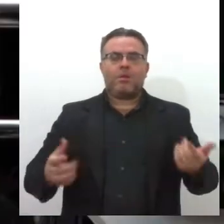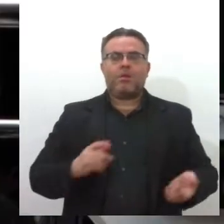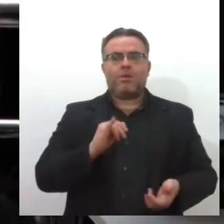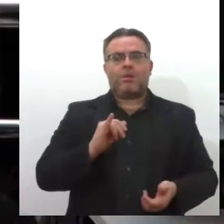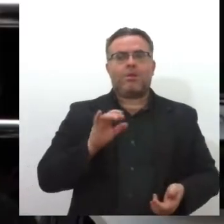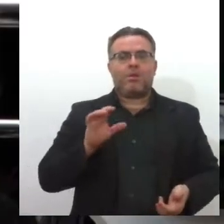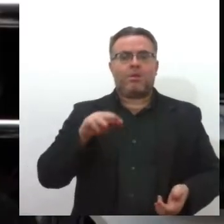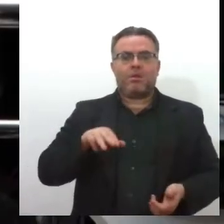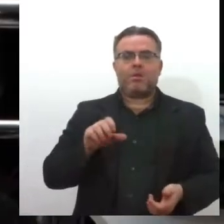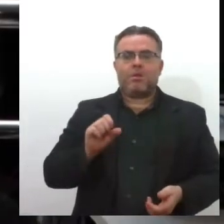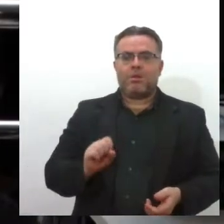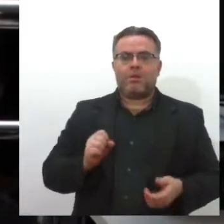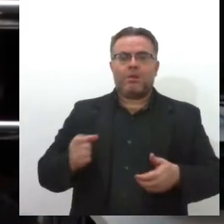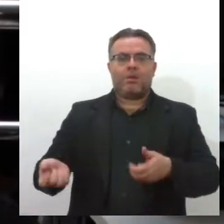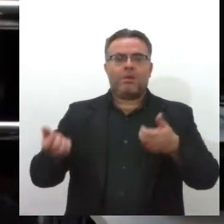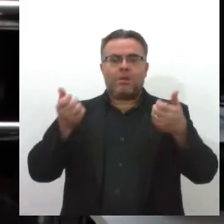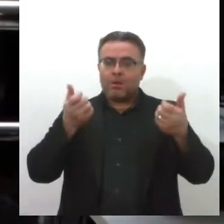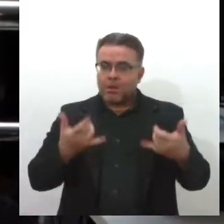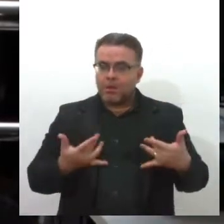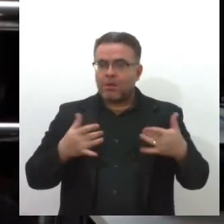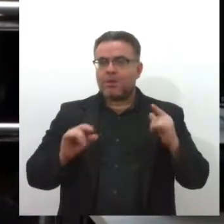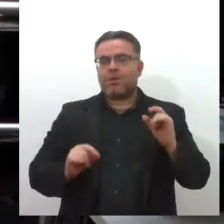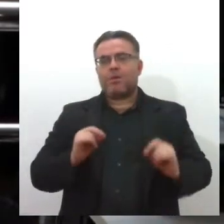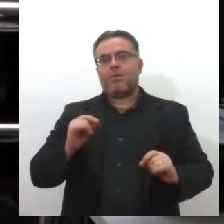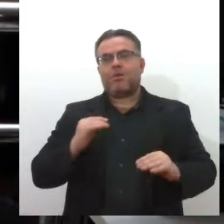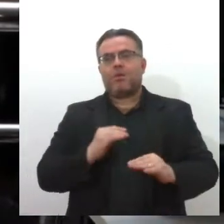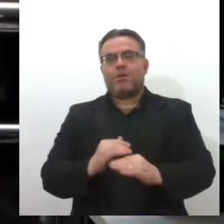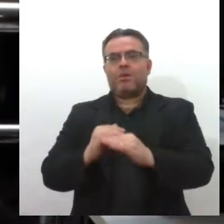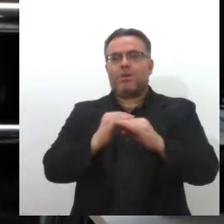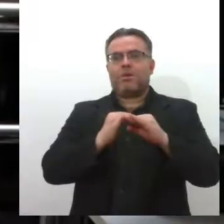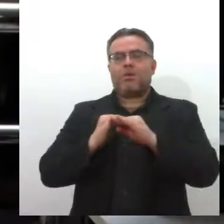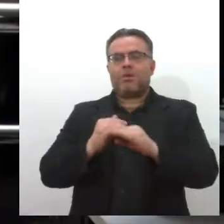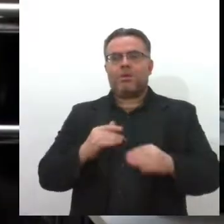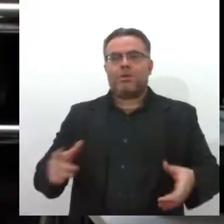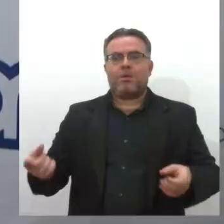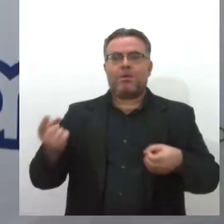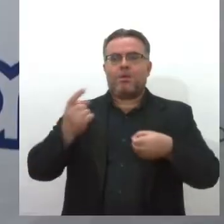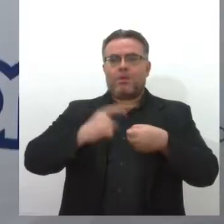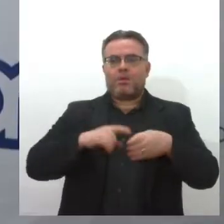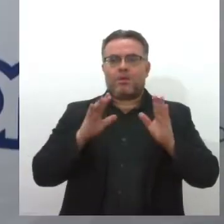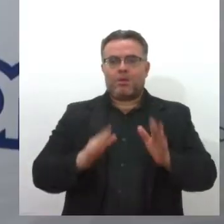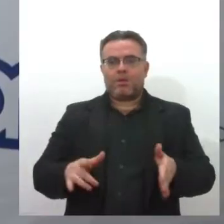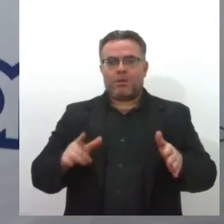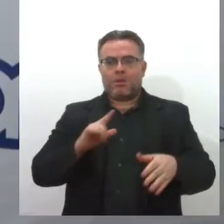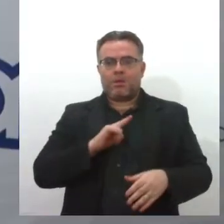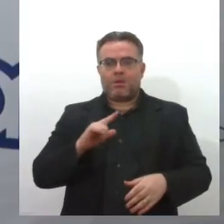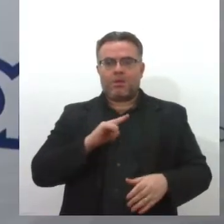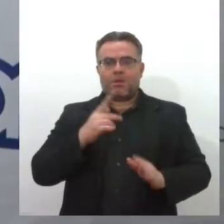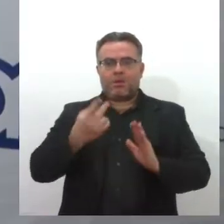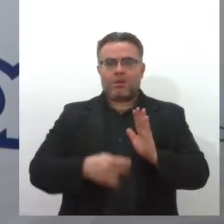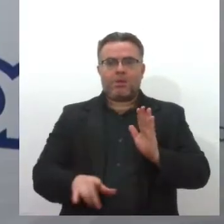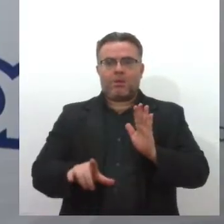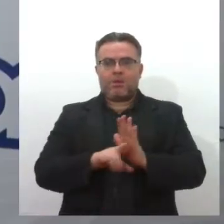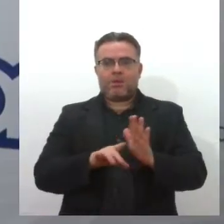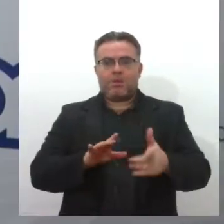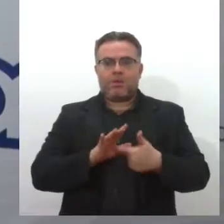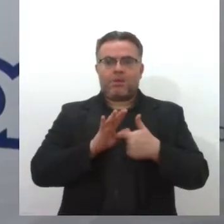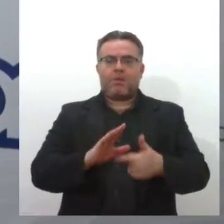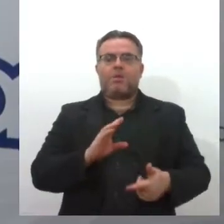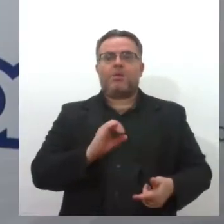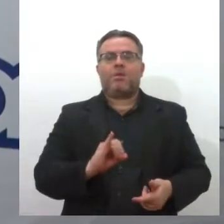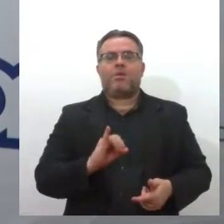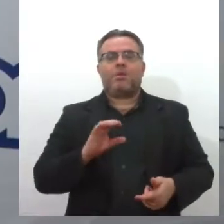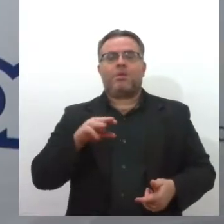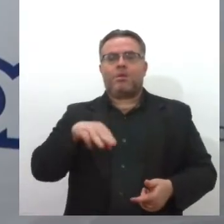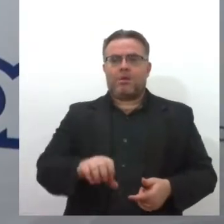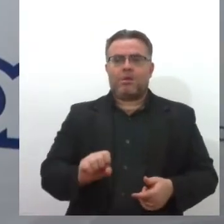líder do governo explicou que trata-se da normatização de um convênio já existente. Esse projeto de lei que fala sobre ICMS, Imposto de